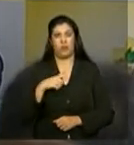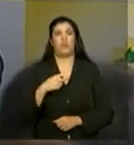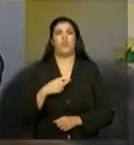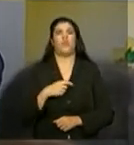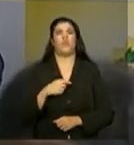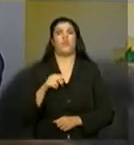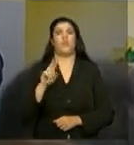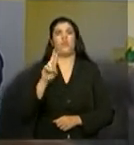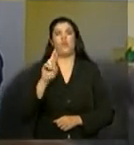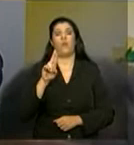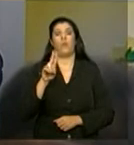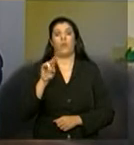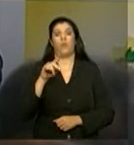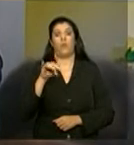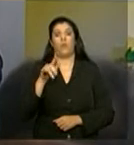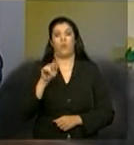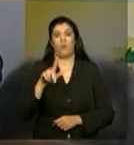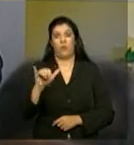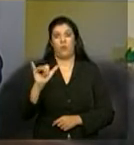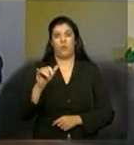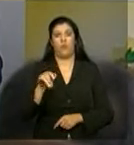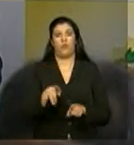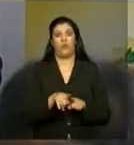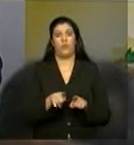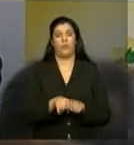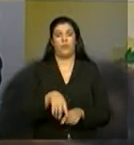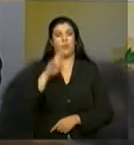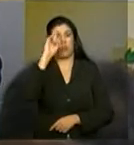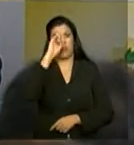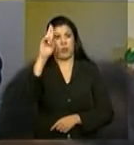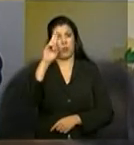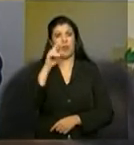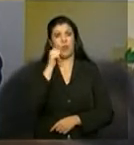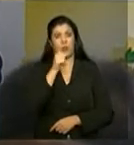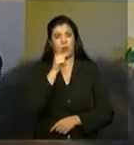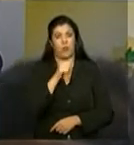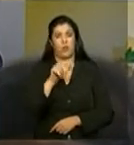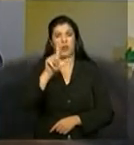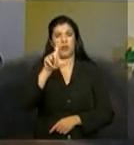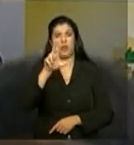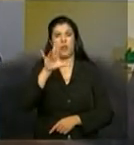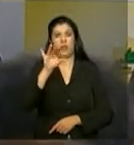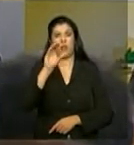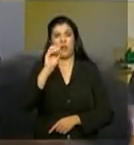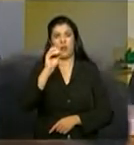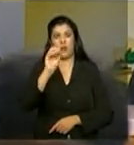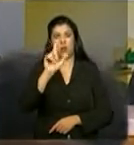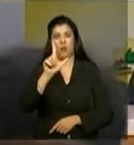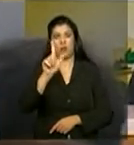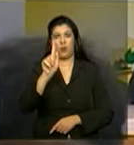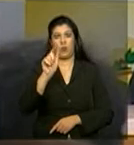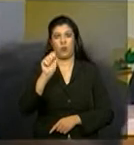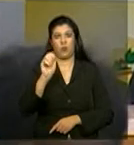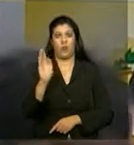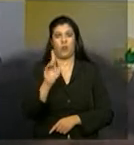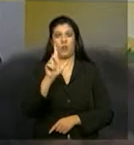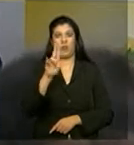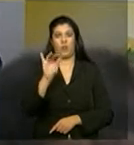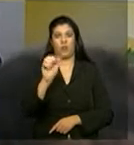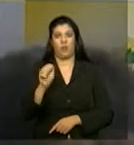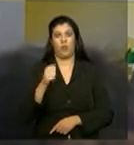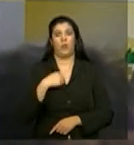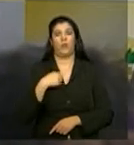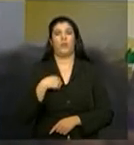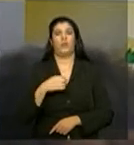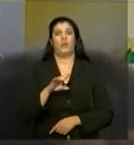da senhora olga lucía barragán amaya assessora forense da delegação regional do